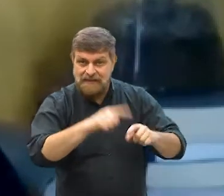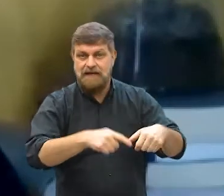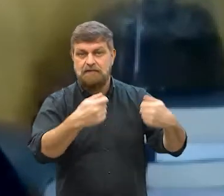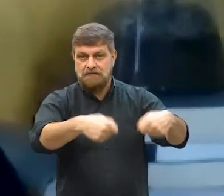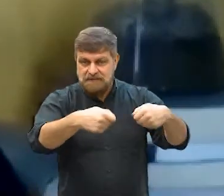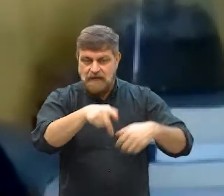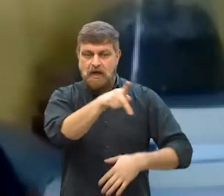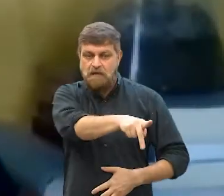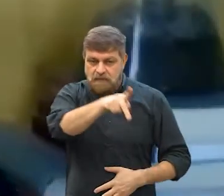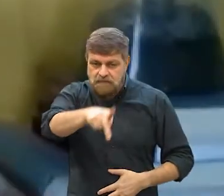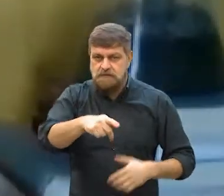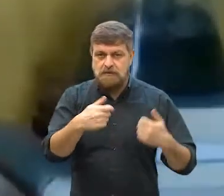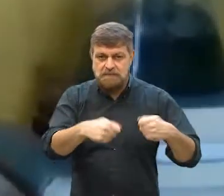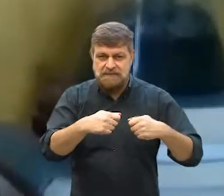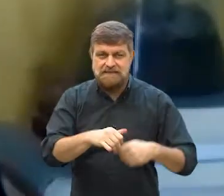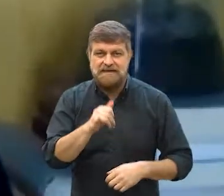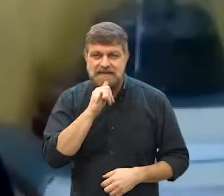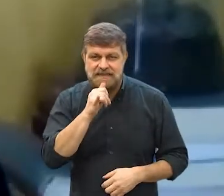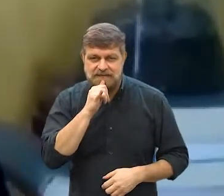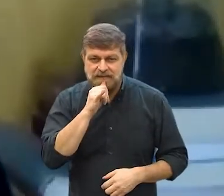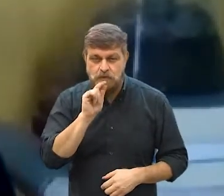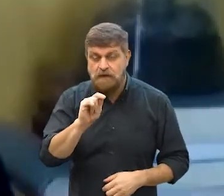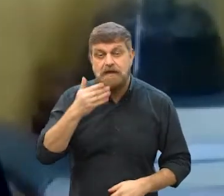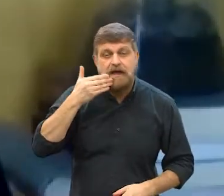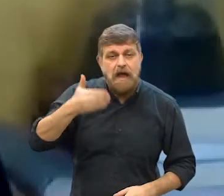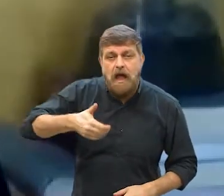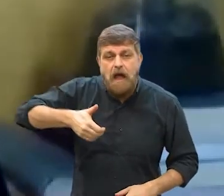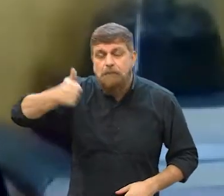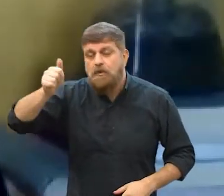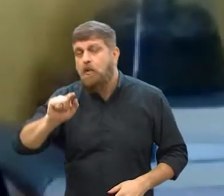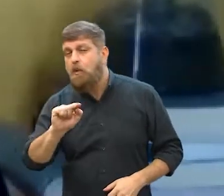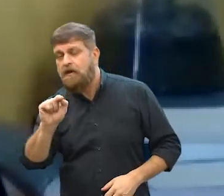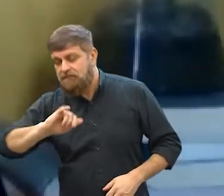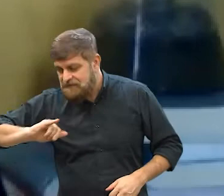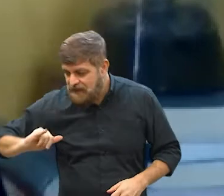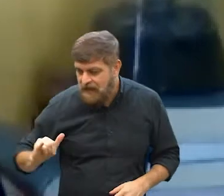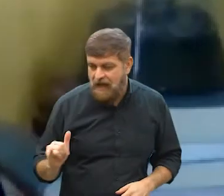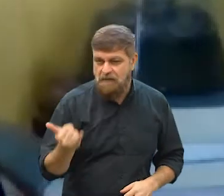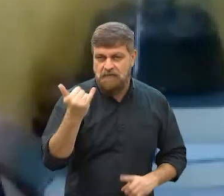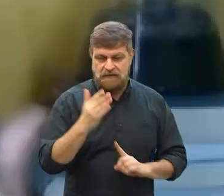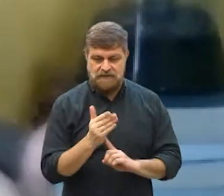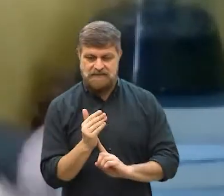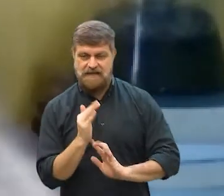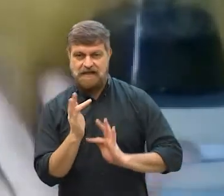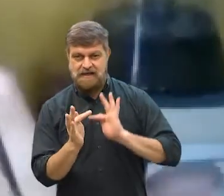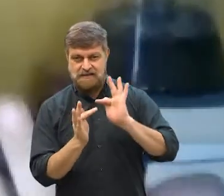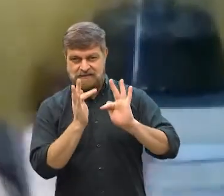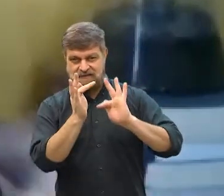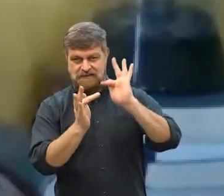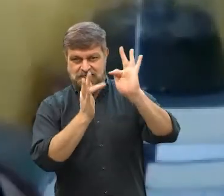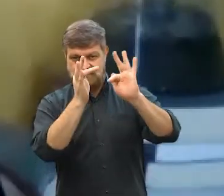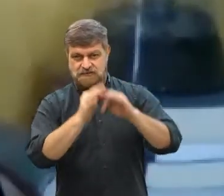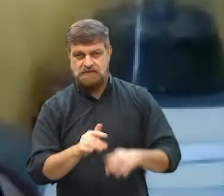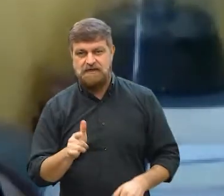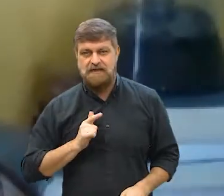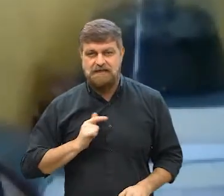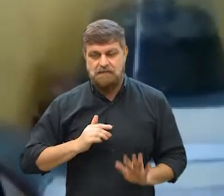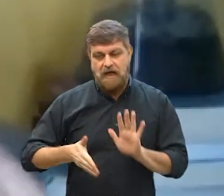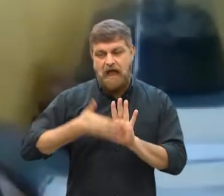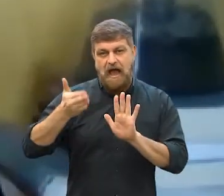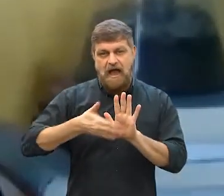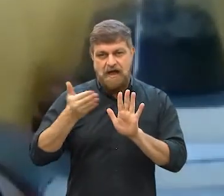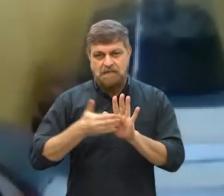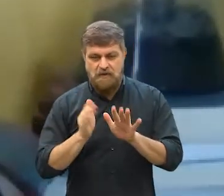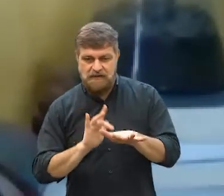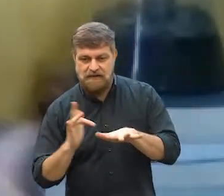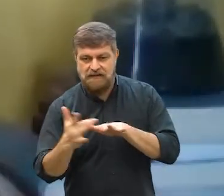né os professores também preciso você quer ver André quer coisa melhor do que você aproveitar e a tecnologia Néia a minha da moda